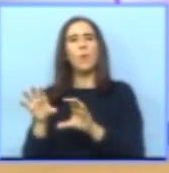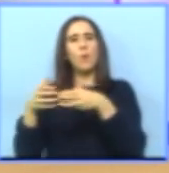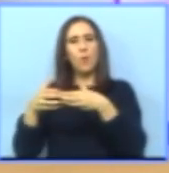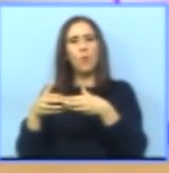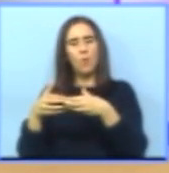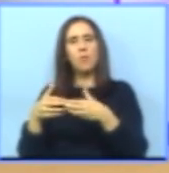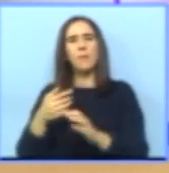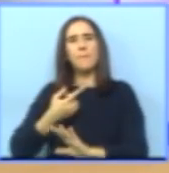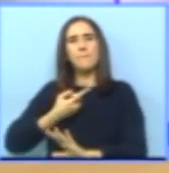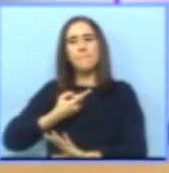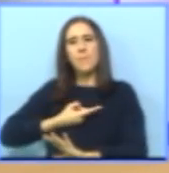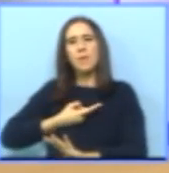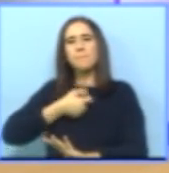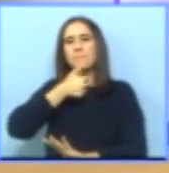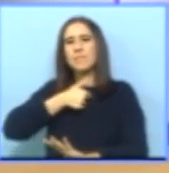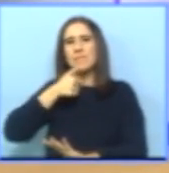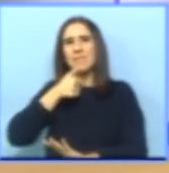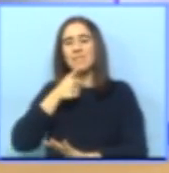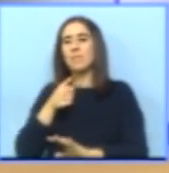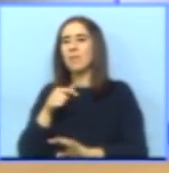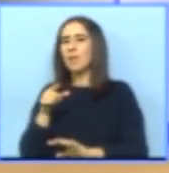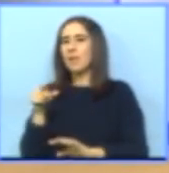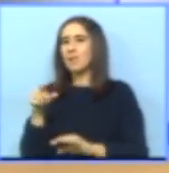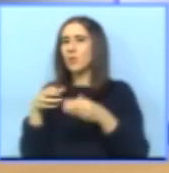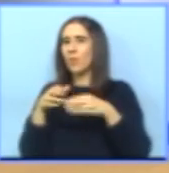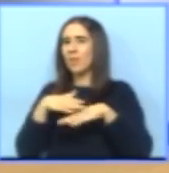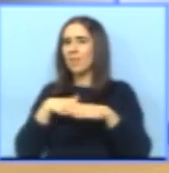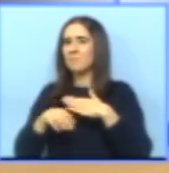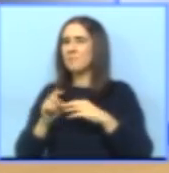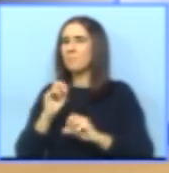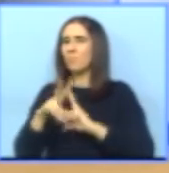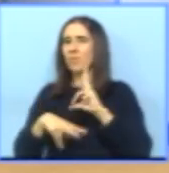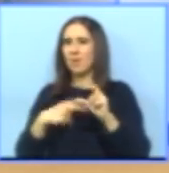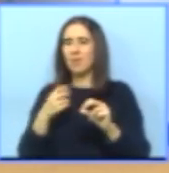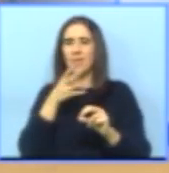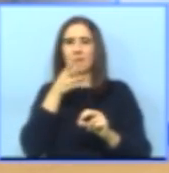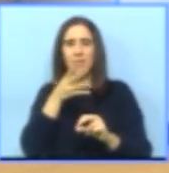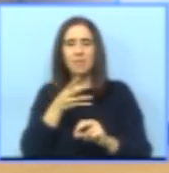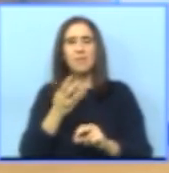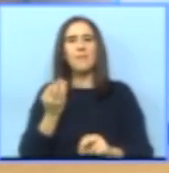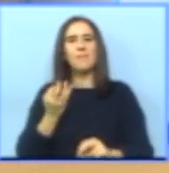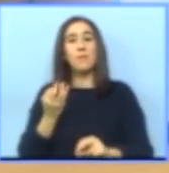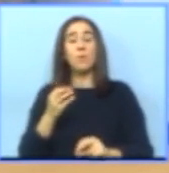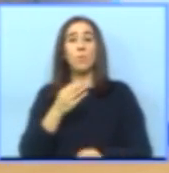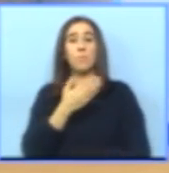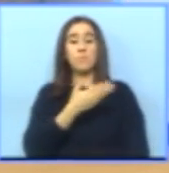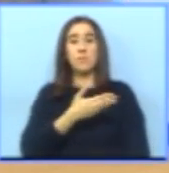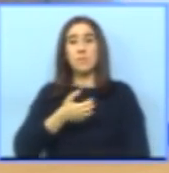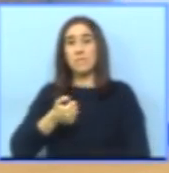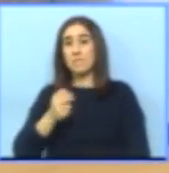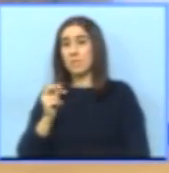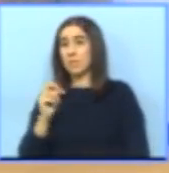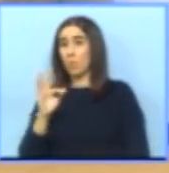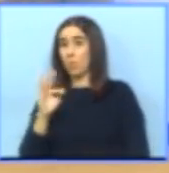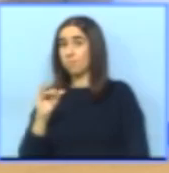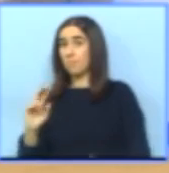de penitência que não são seguidas, digamos, por essa ordem que podemos considerar moderna, que aparece em 1534 em Paris e